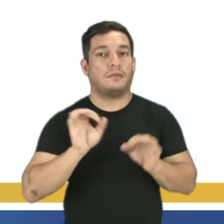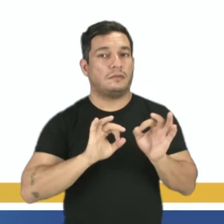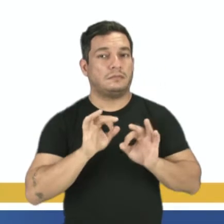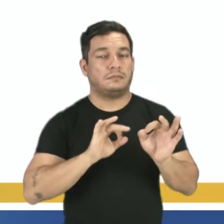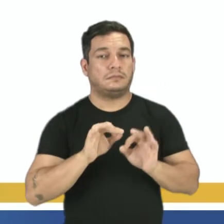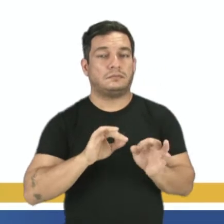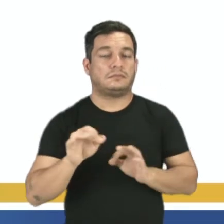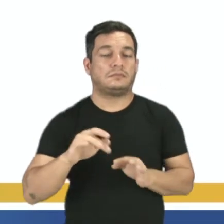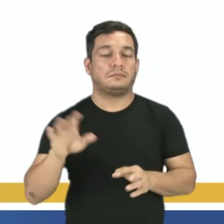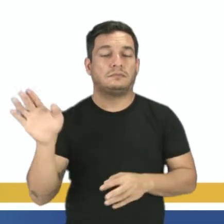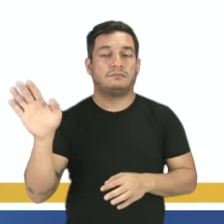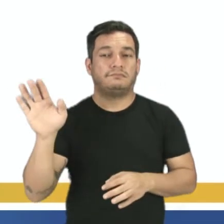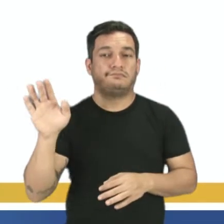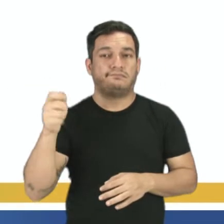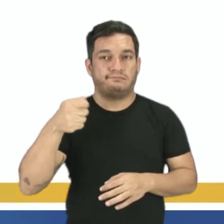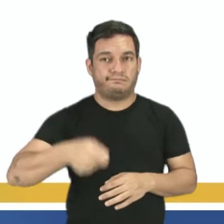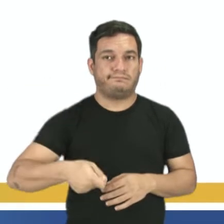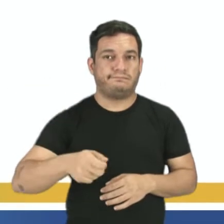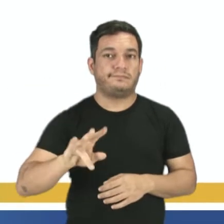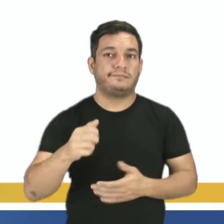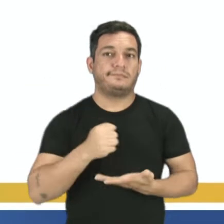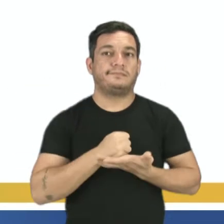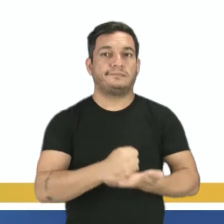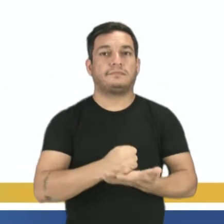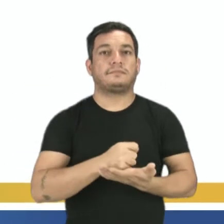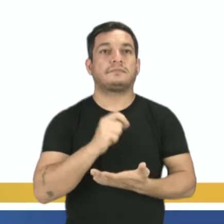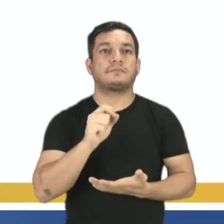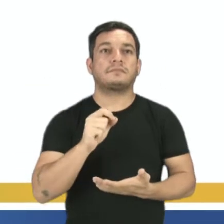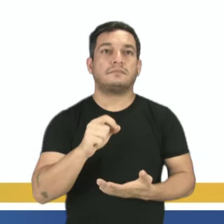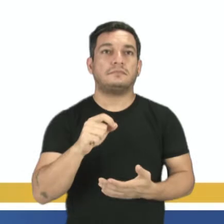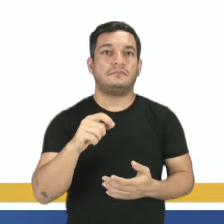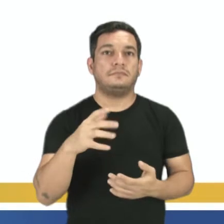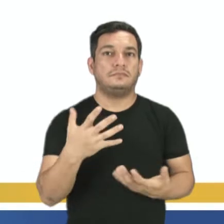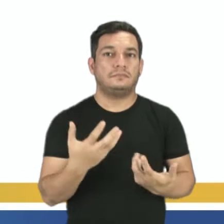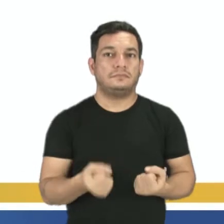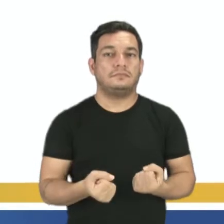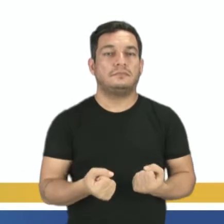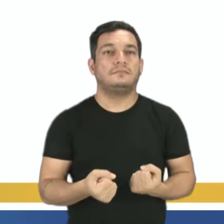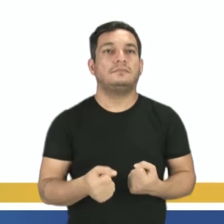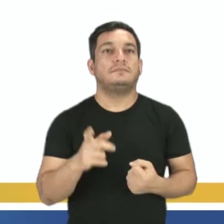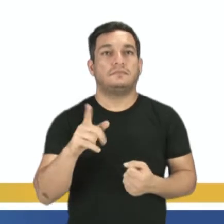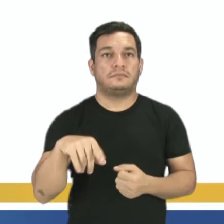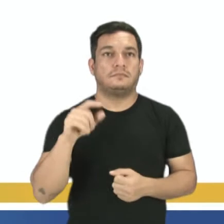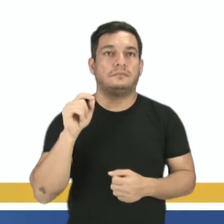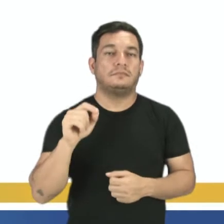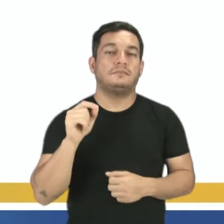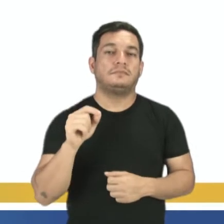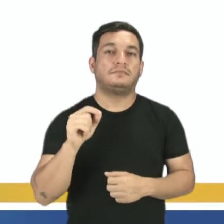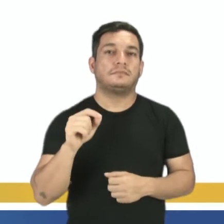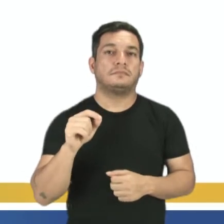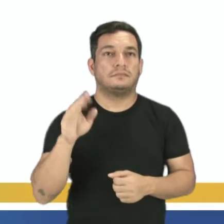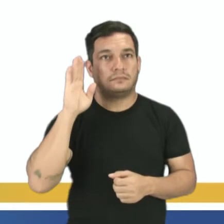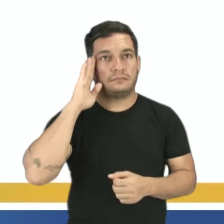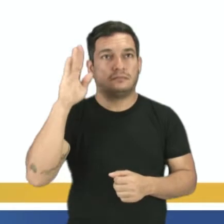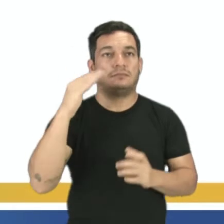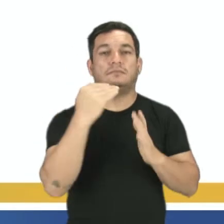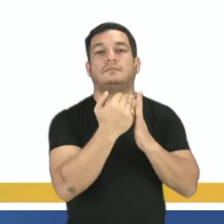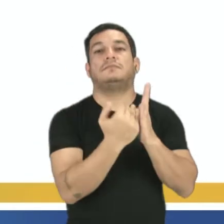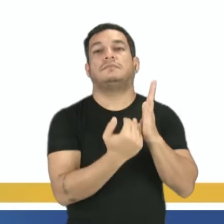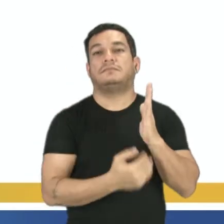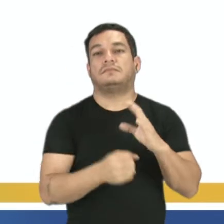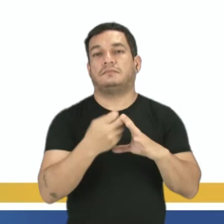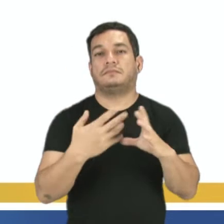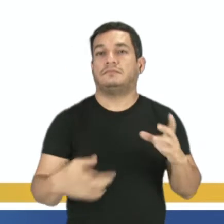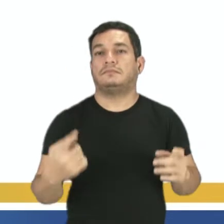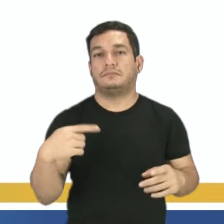formato totalitário que vai apoiar essa solidificação é justamente essas principais